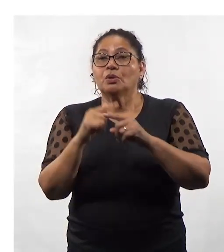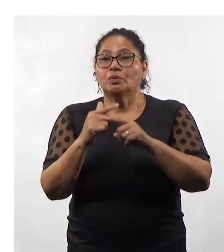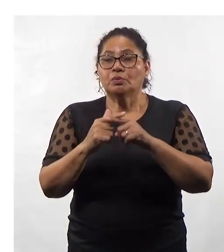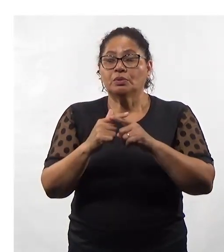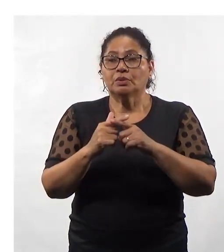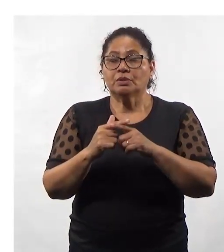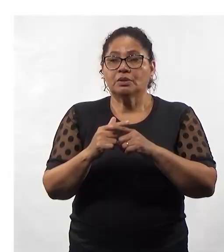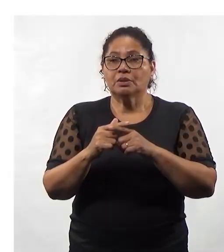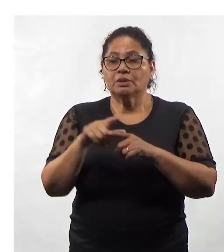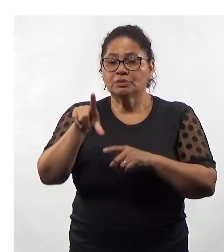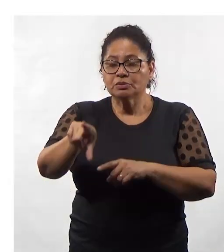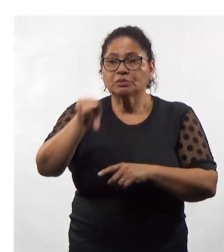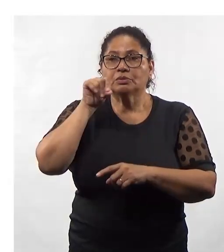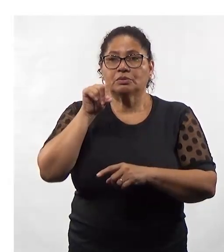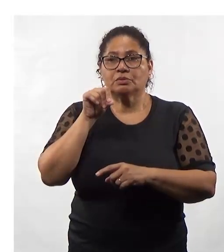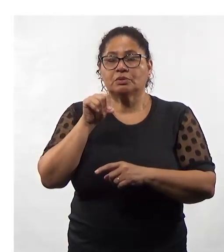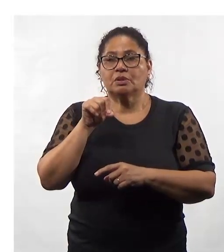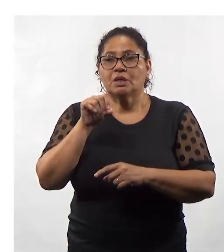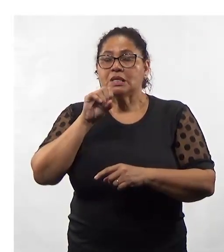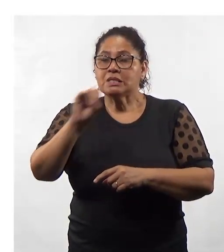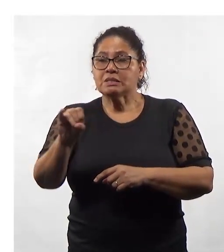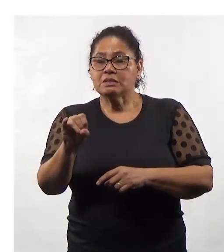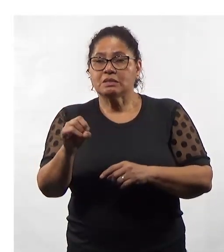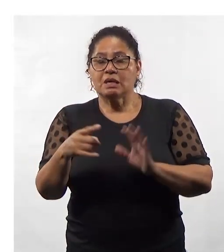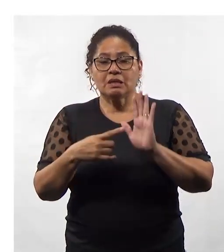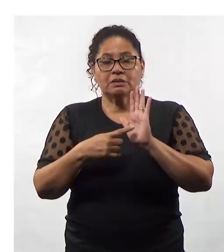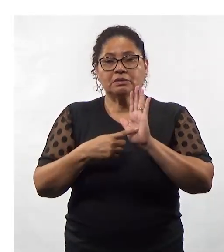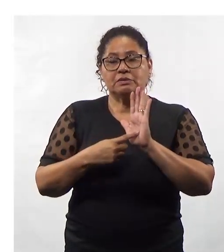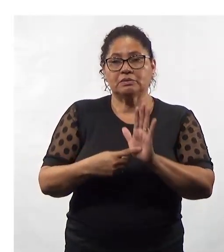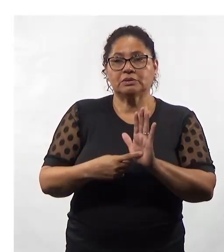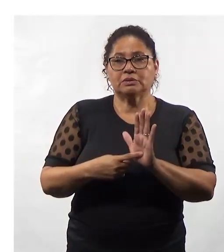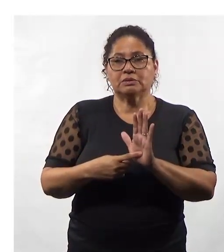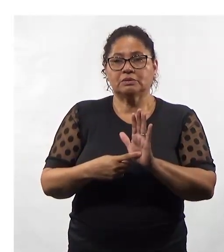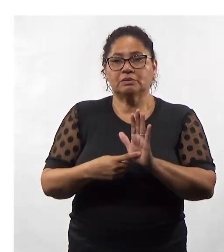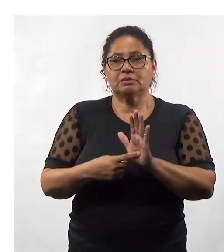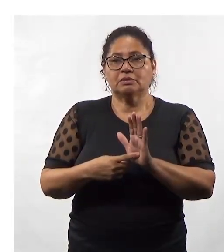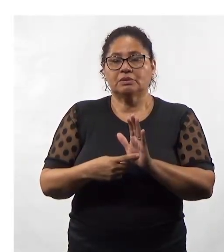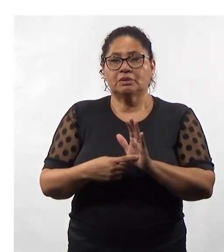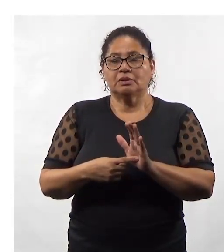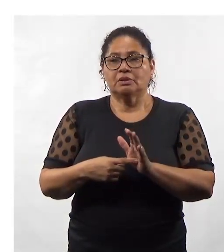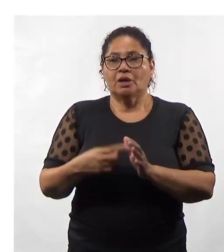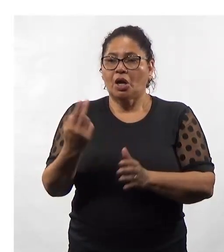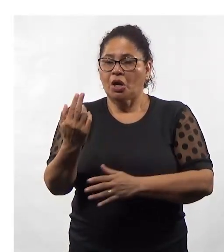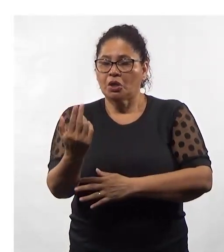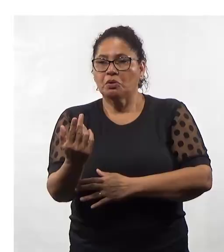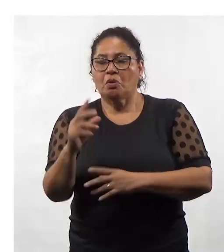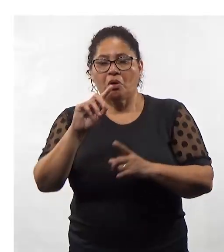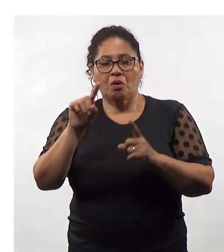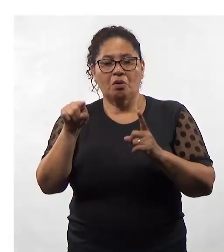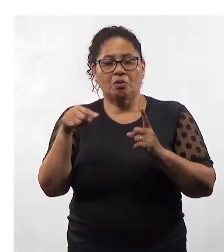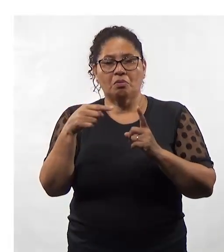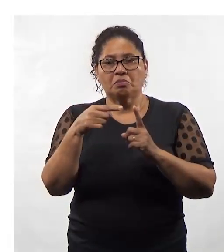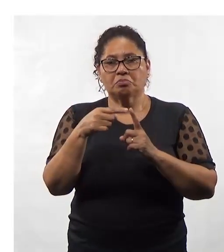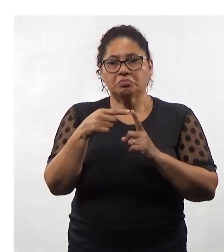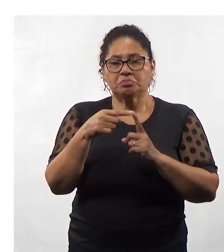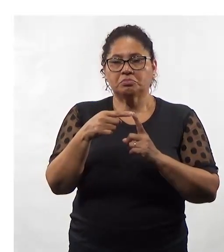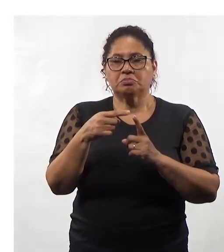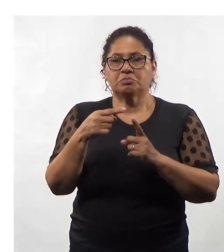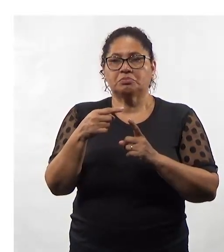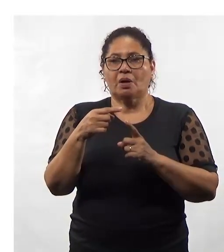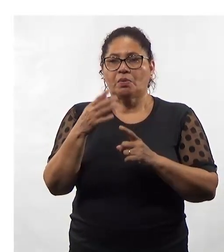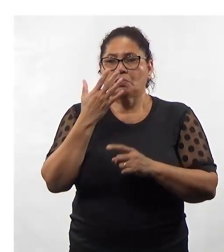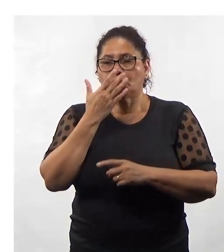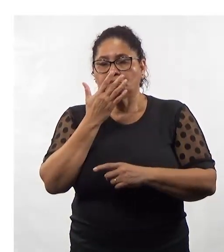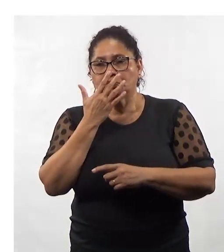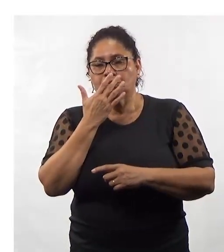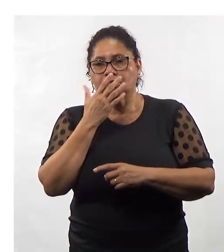por que a gente fazer seleção, se elas representam a mesma perspectiva, a mesma cor,